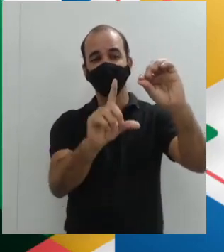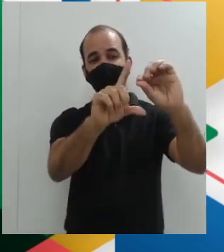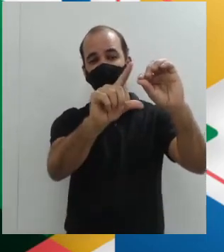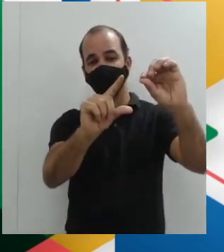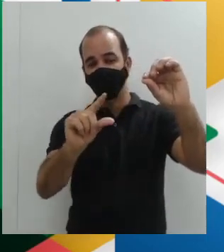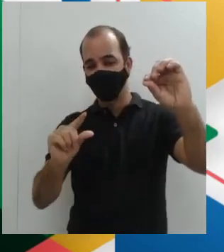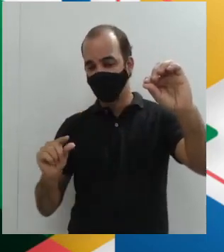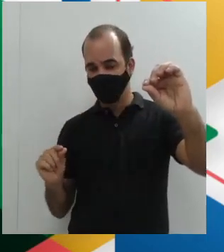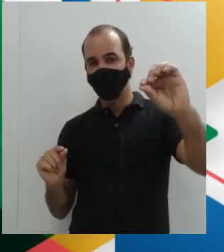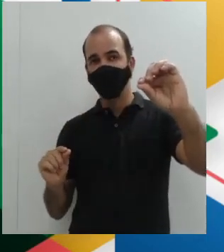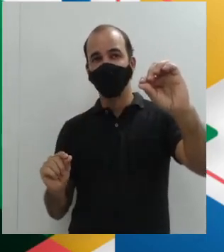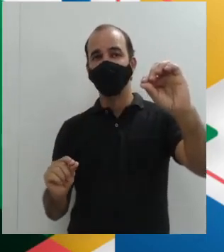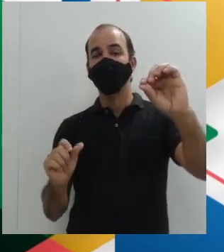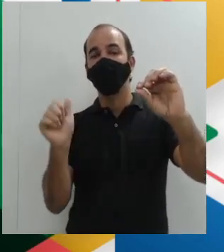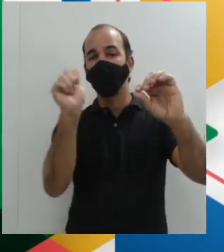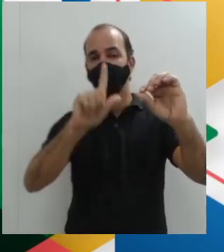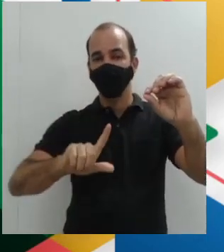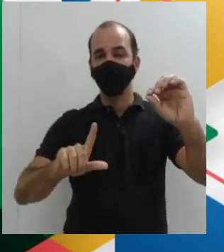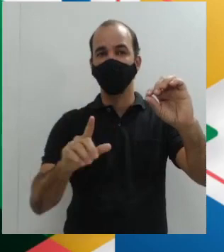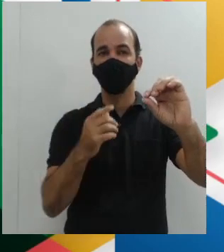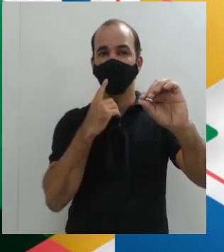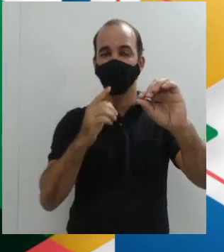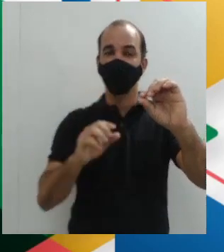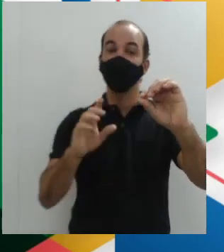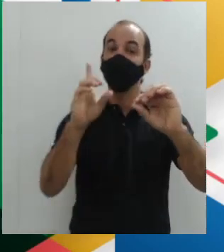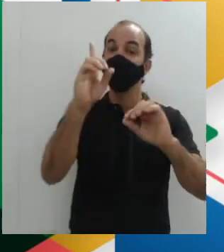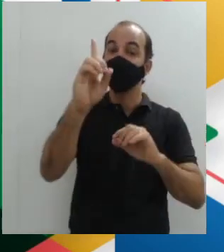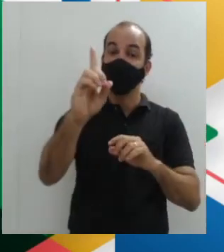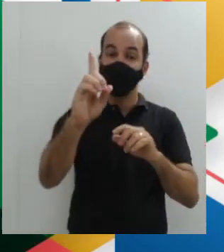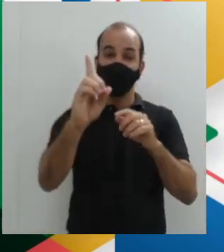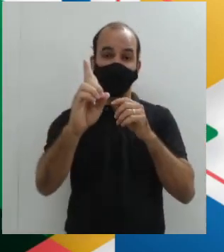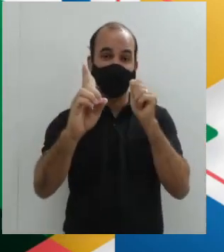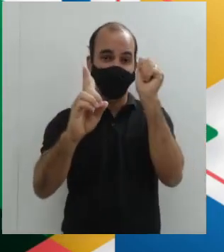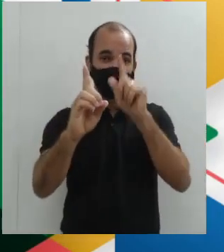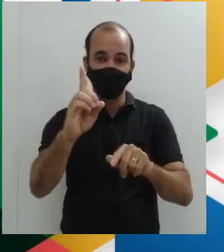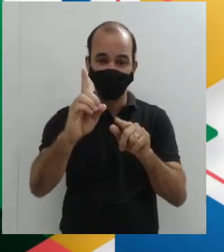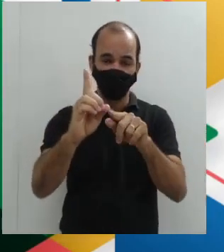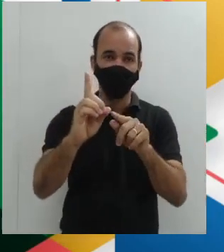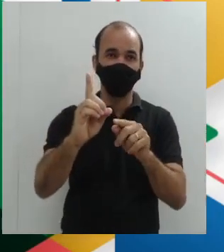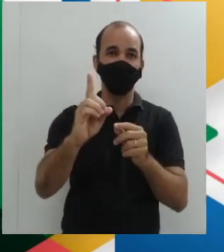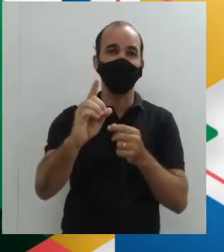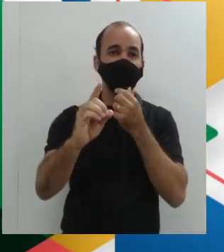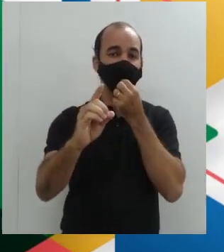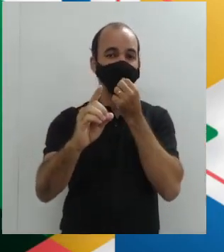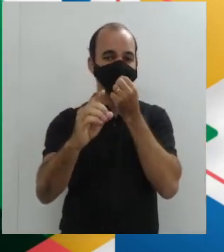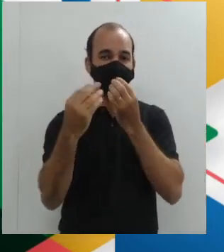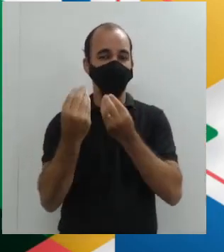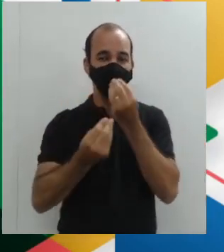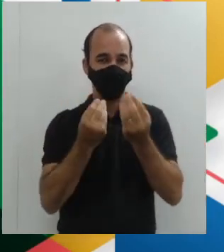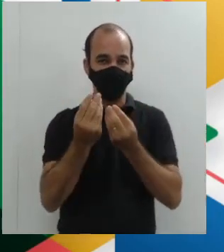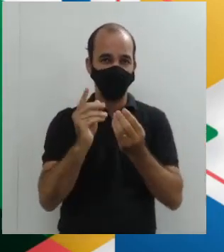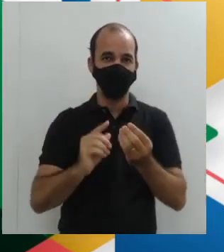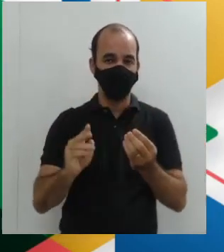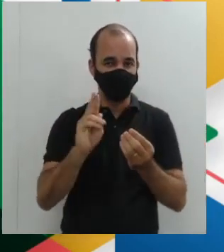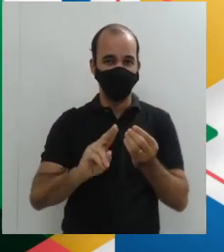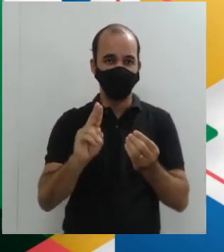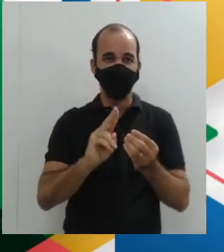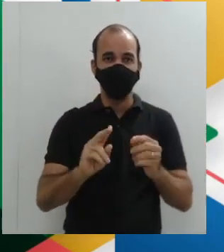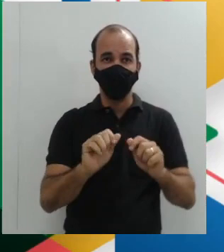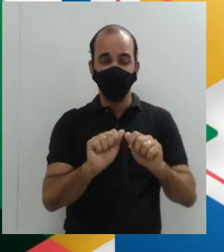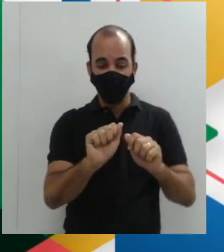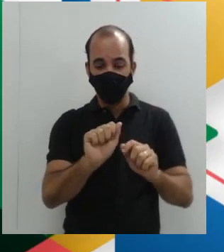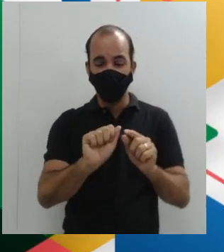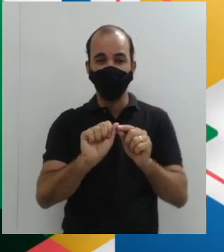essa diagonal que vai desse vértice superior até o vértice da base aqui, ó, eu vou exatamente utilizar também um Teorema de Pitágoras,